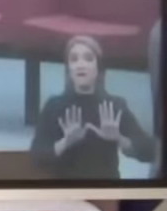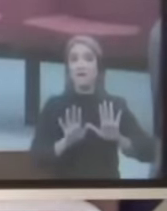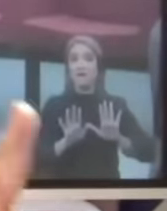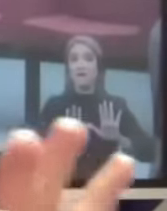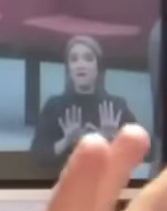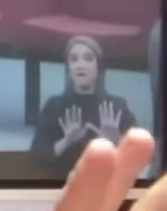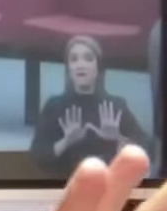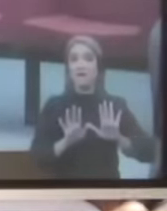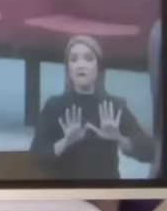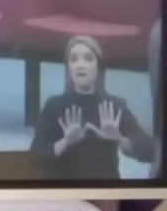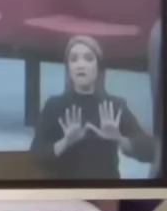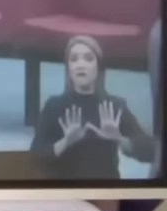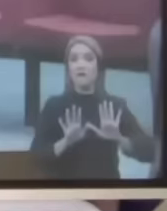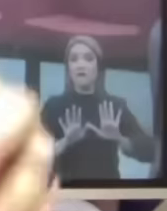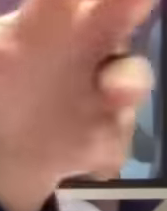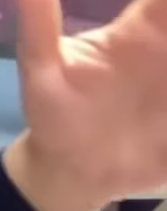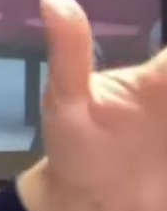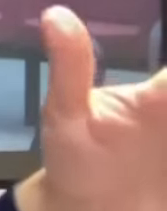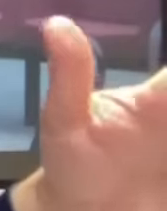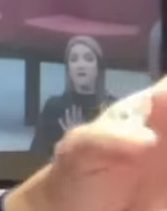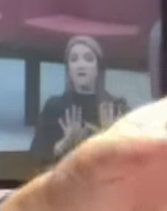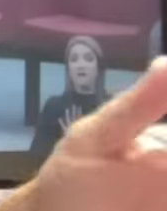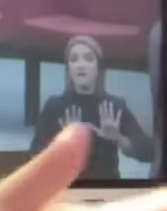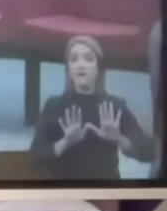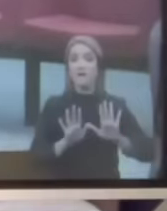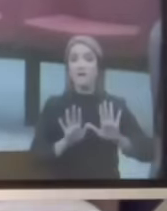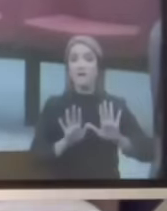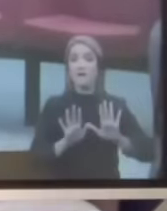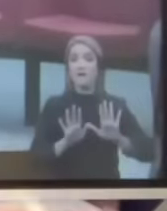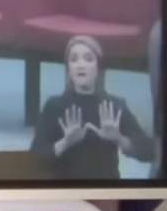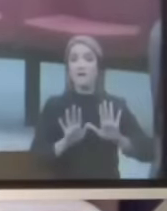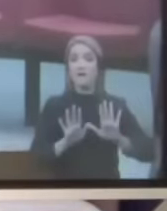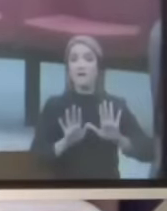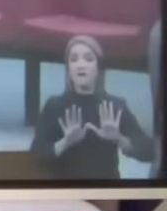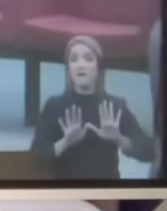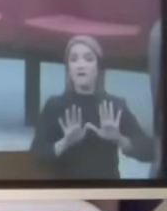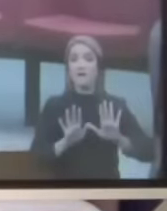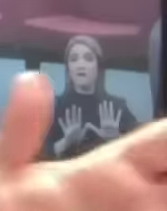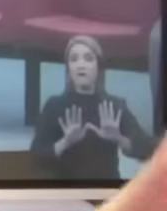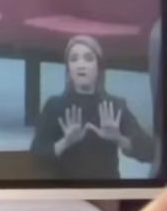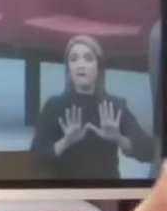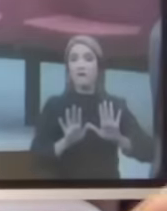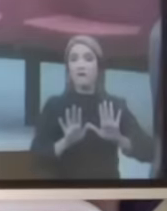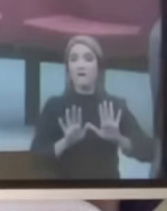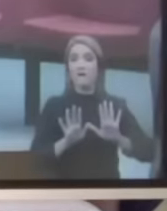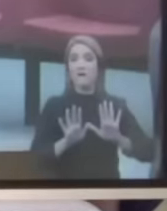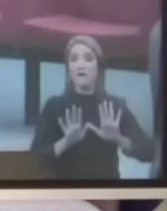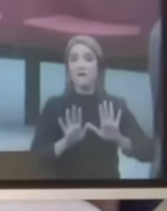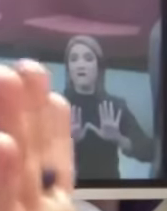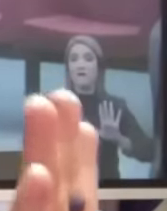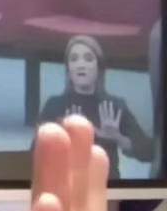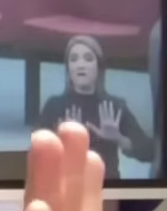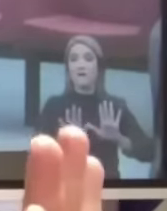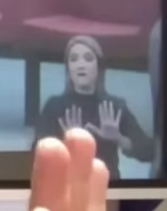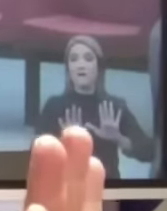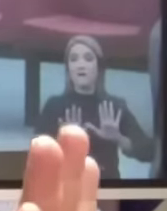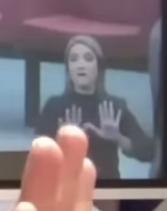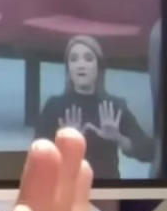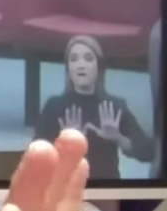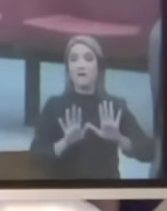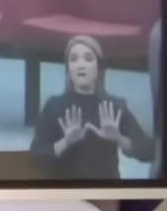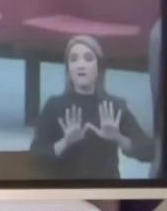de vocês, eles têm essa regra, mas a lei tal e tal e tal é contra essa